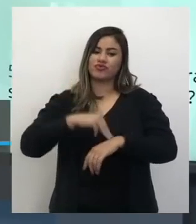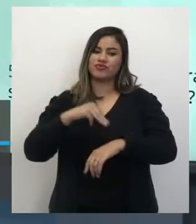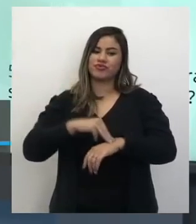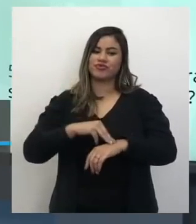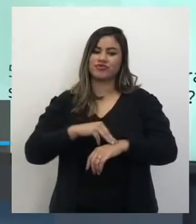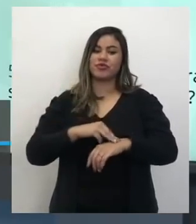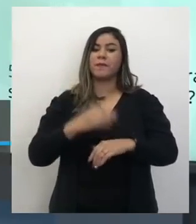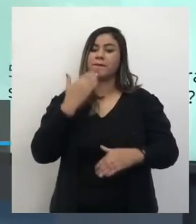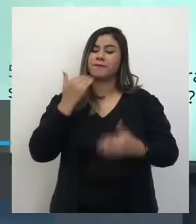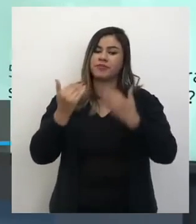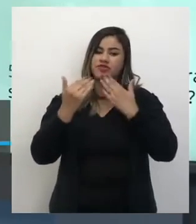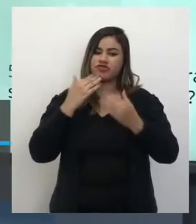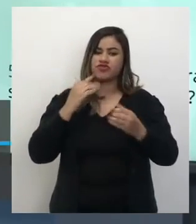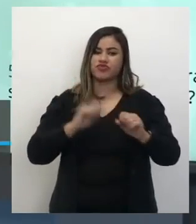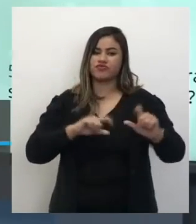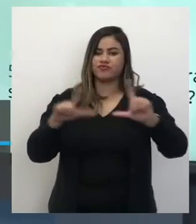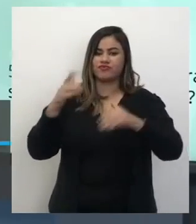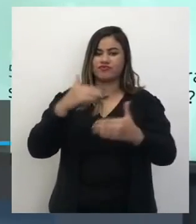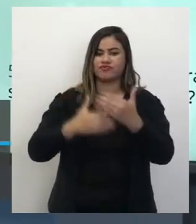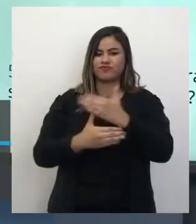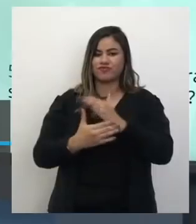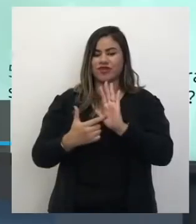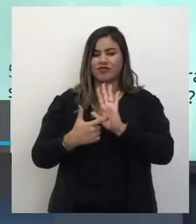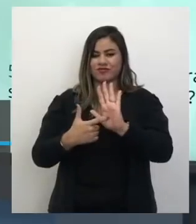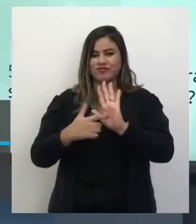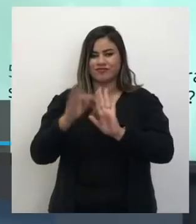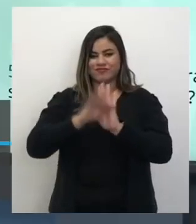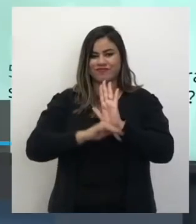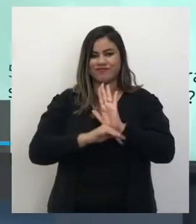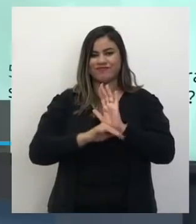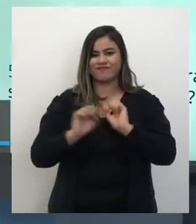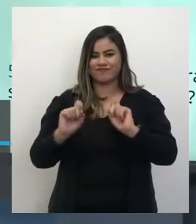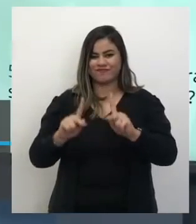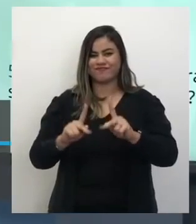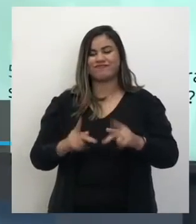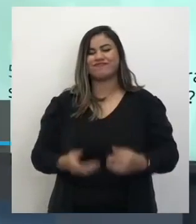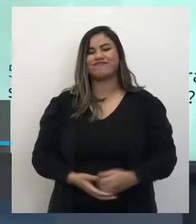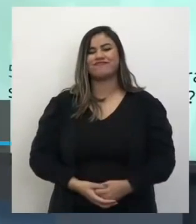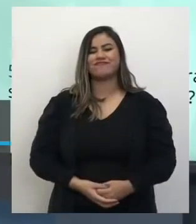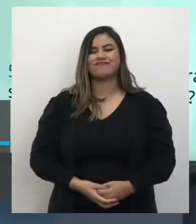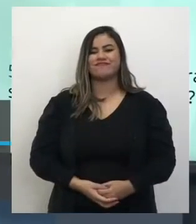vocês e vou pedindo para voltar um pouquinho aí nos slides novamente, tá bom? Vamos lá.